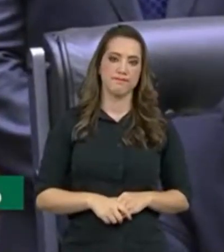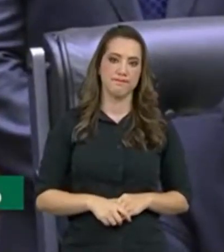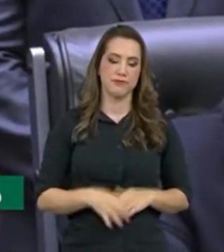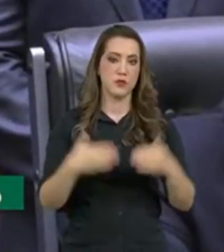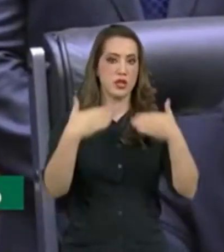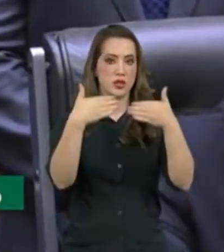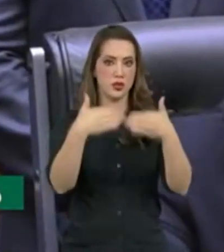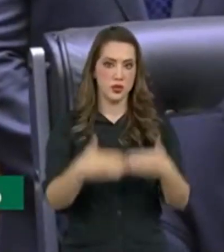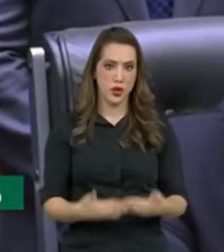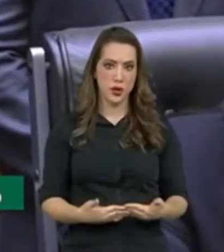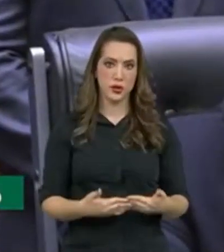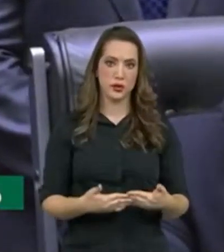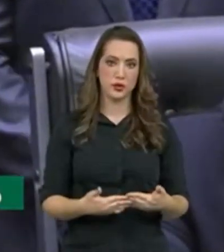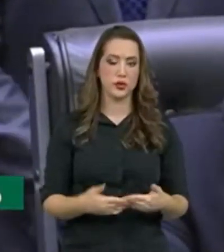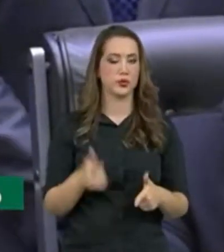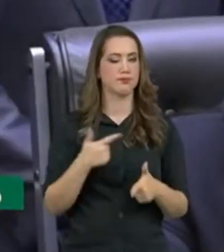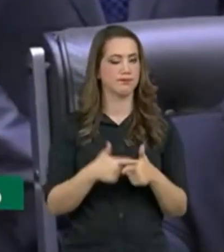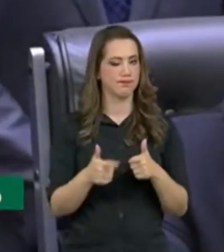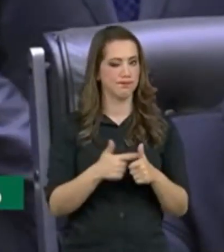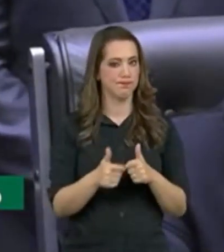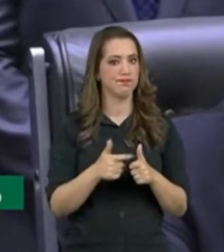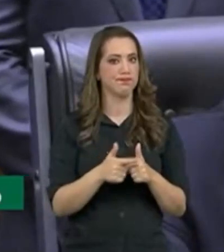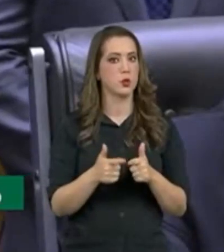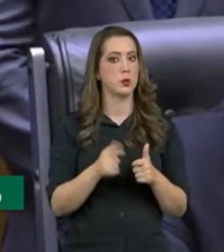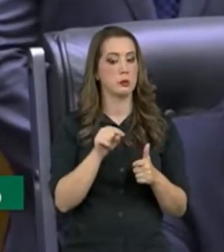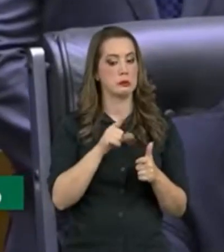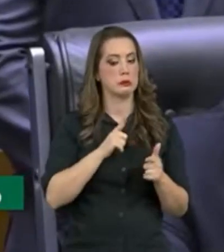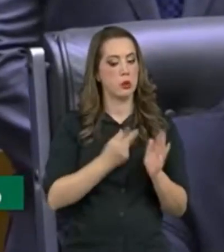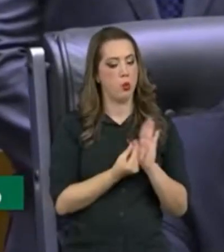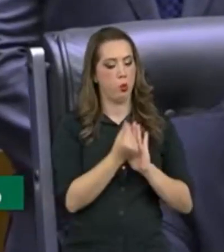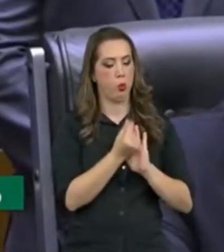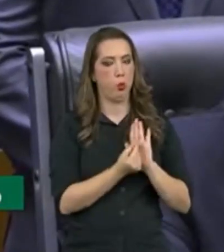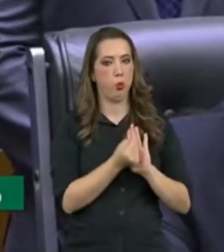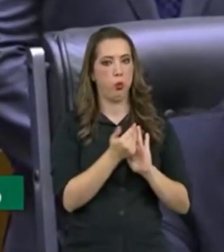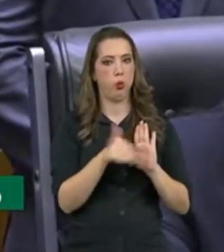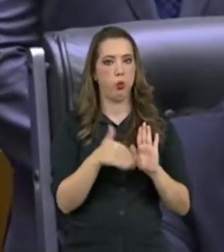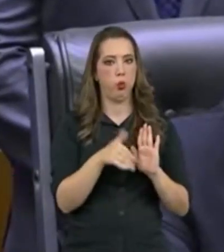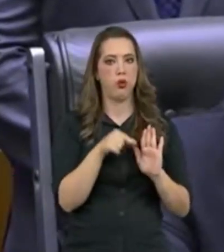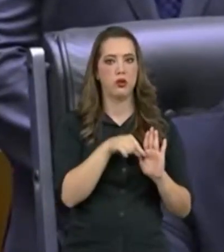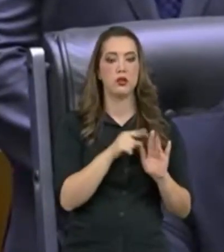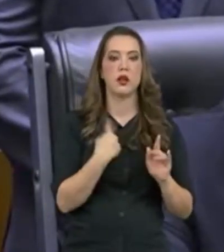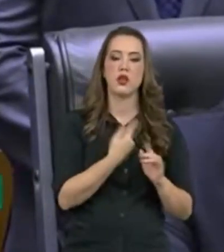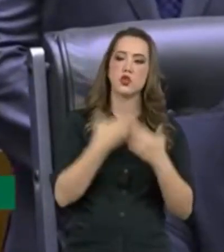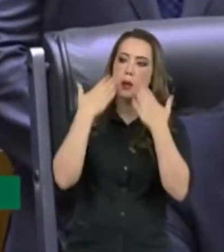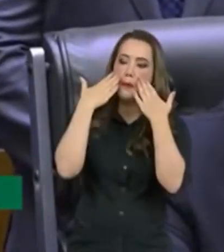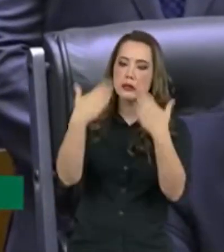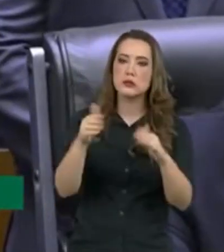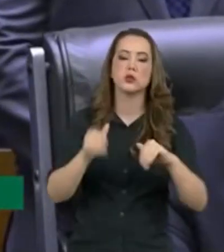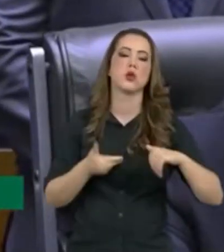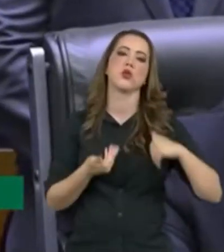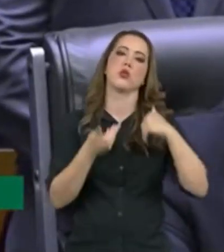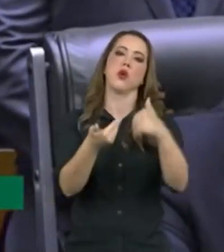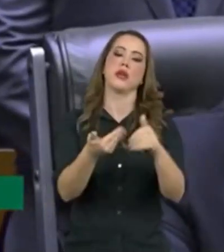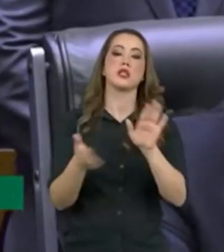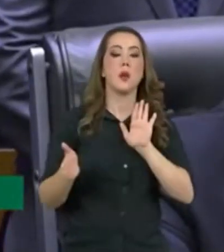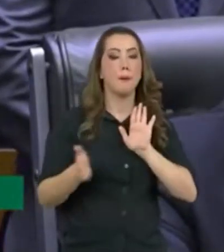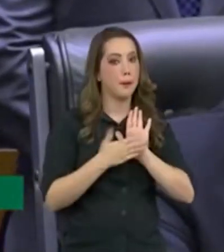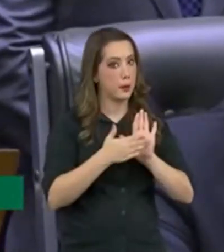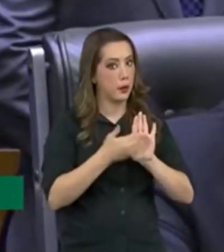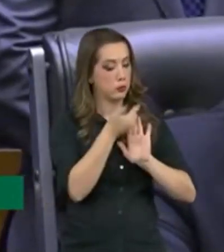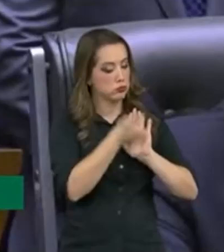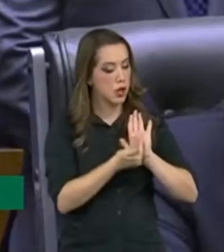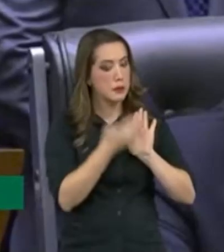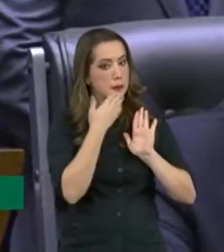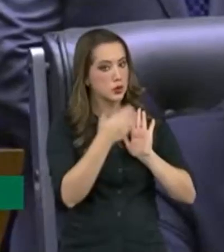diante do desastre orçamentário que recebemos, apresentamos ao Congresso Nacional proposta que nos